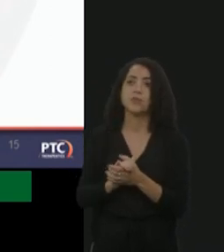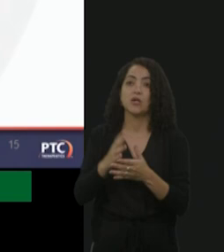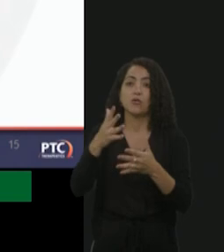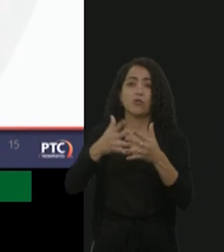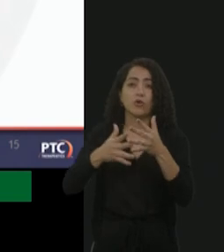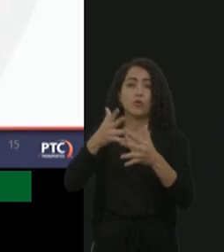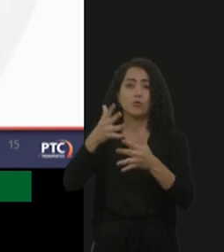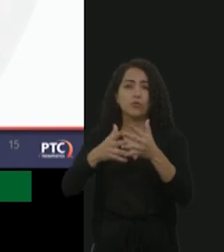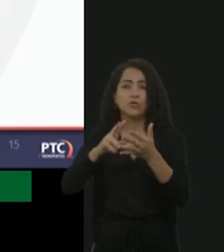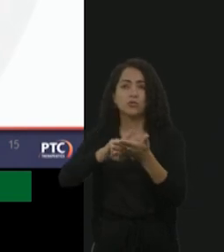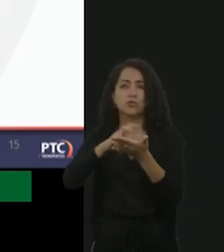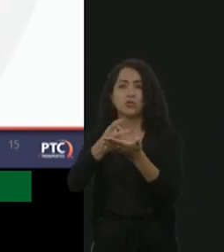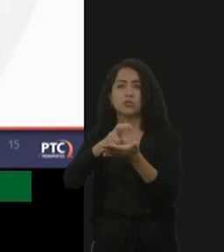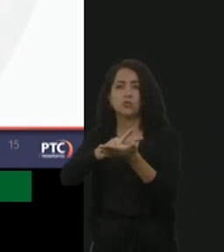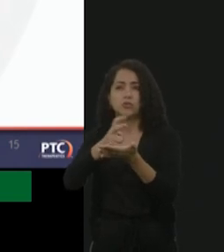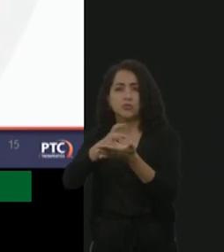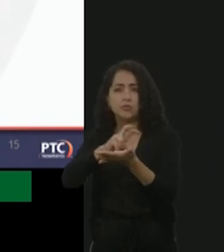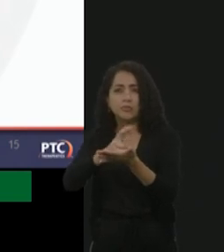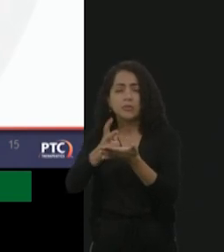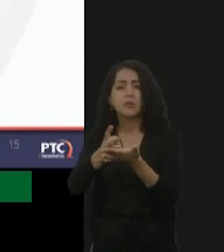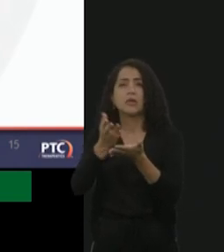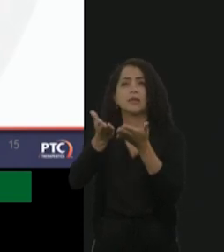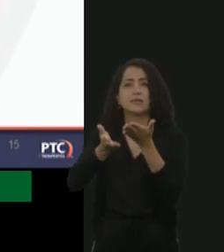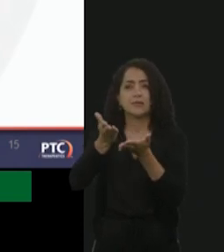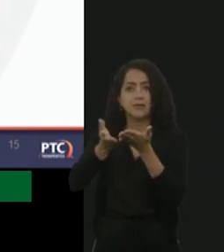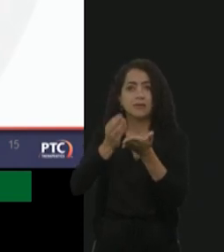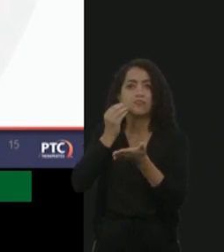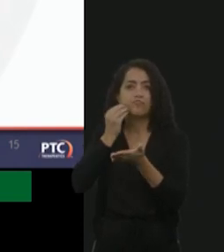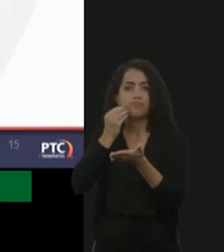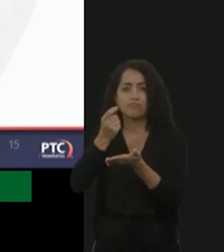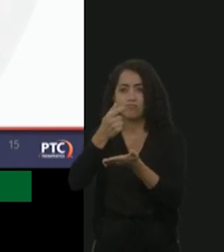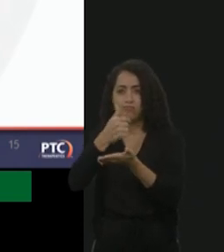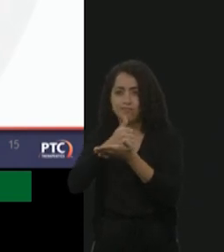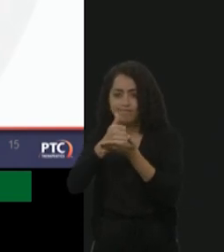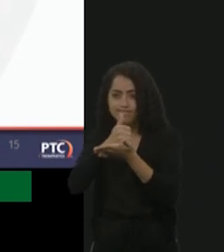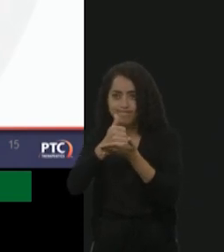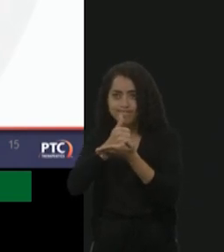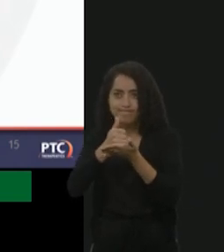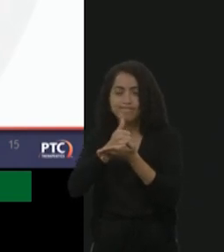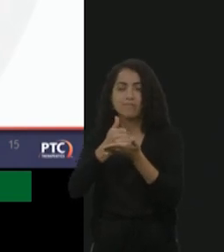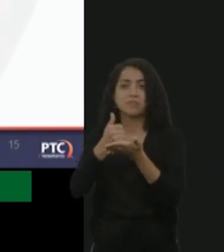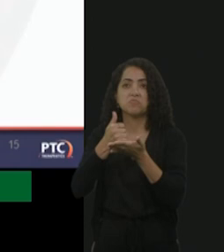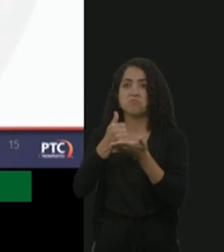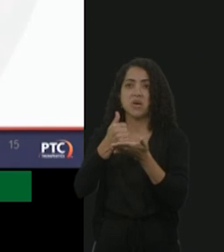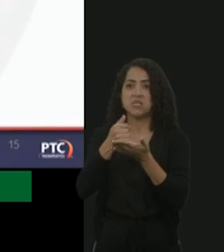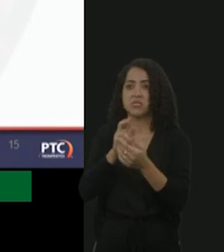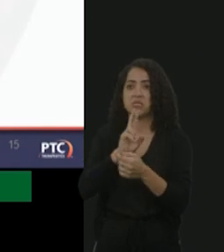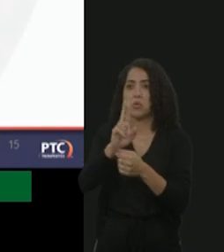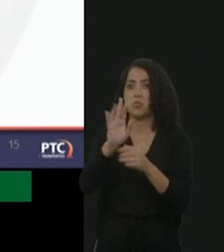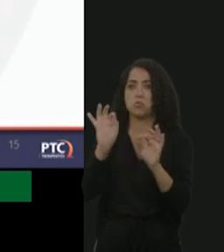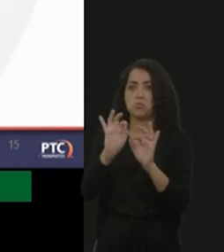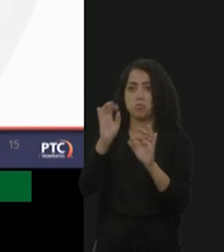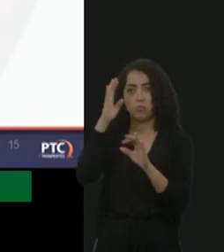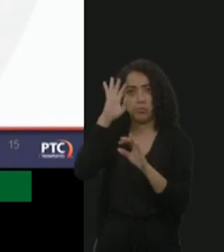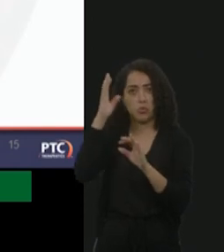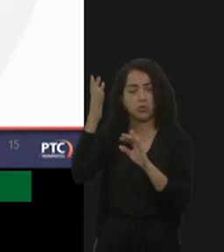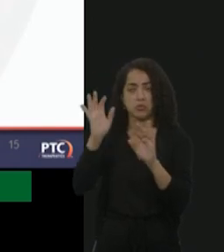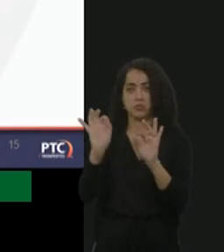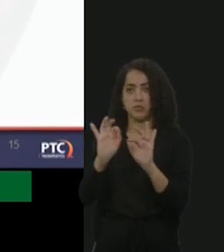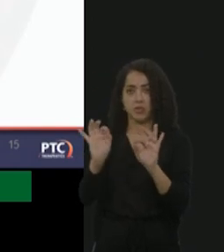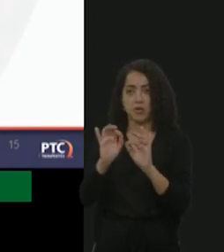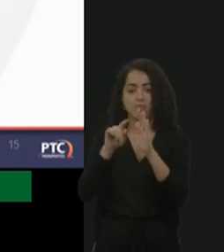com epilepsia, foi tentado tratamento com medicamento anticrise, que a criança não tinha resposta. Quando foi feita a investigação, né,